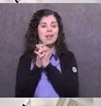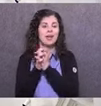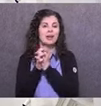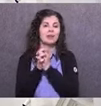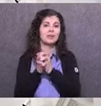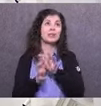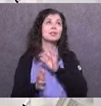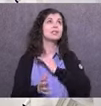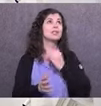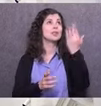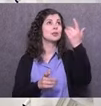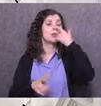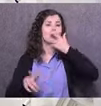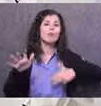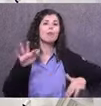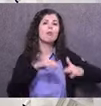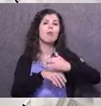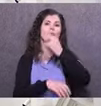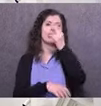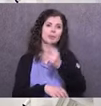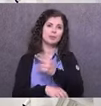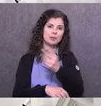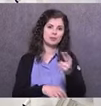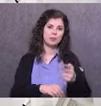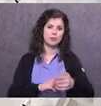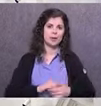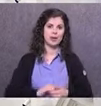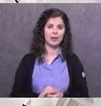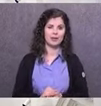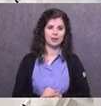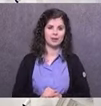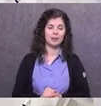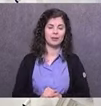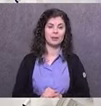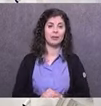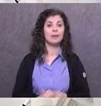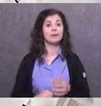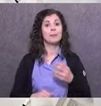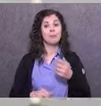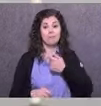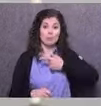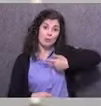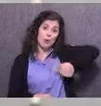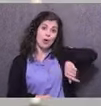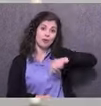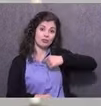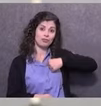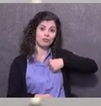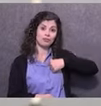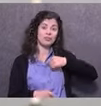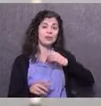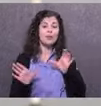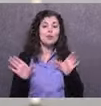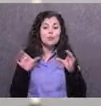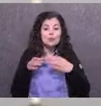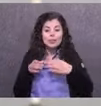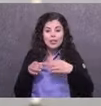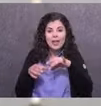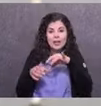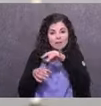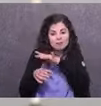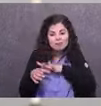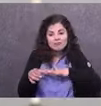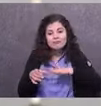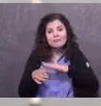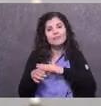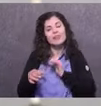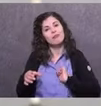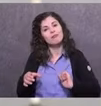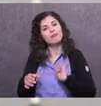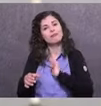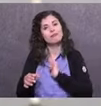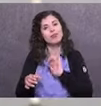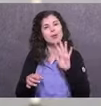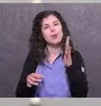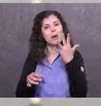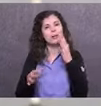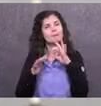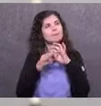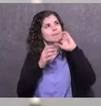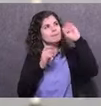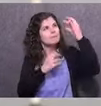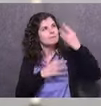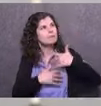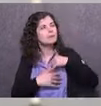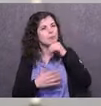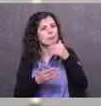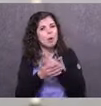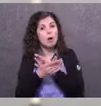Abençoai, Senhor, o vosso povo. Por todos nós e pela nossa comunidade, para que, unidos à paixão e morte